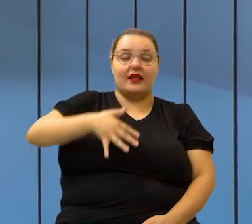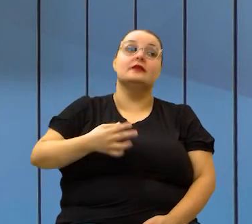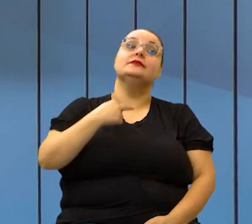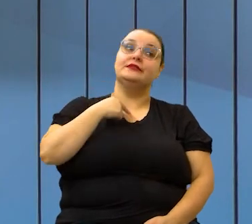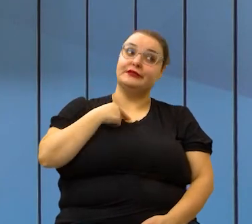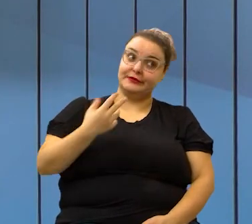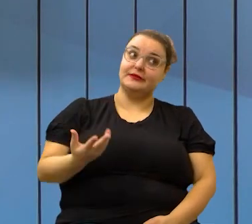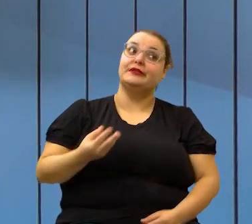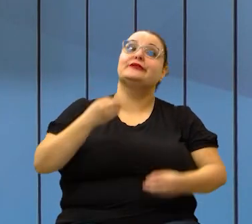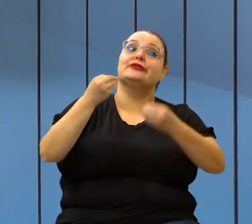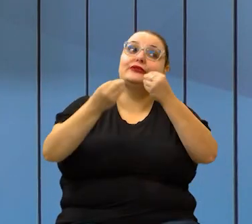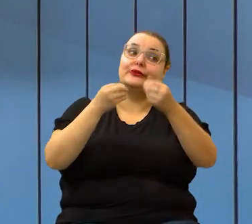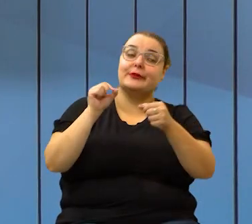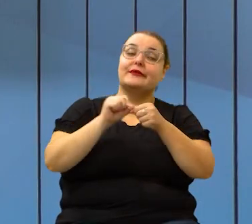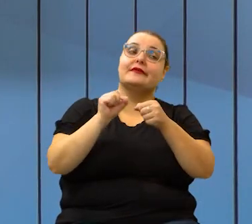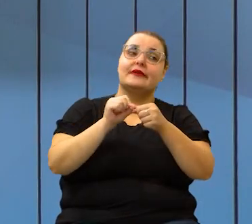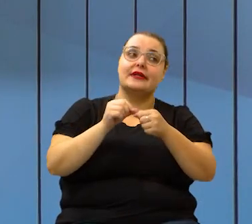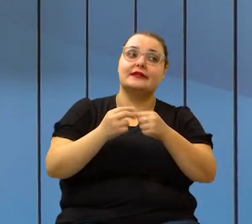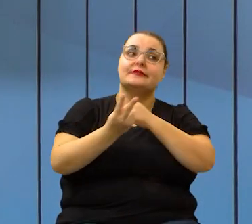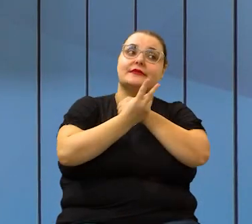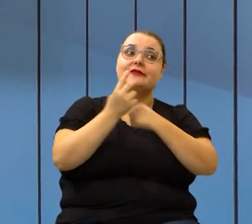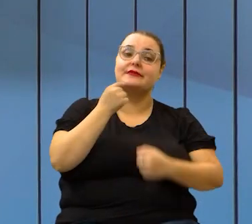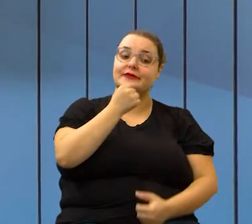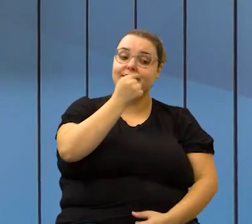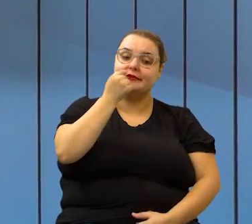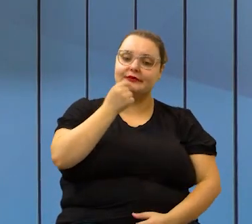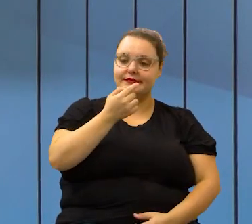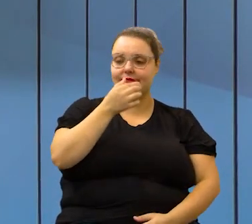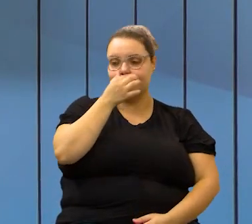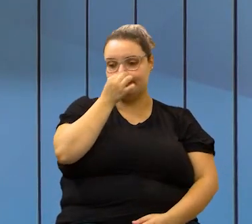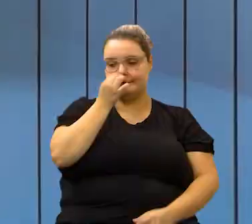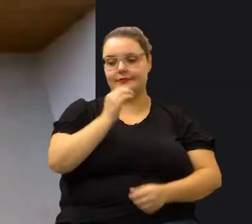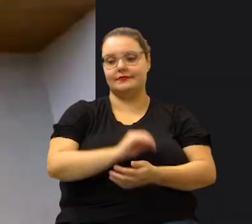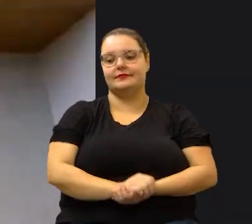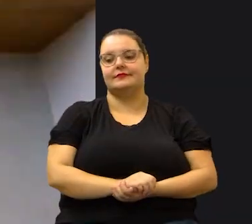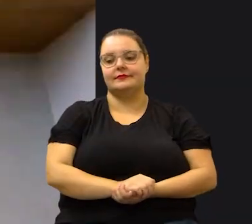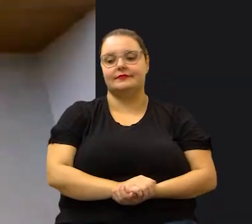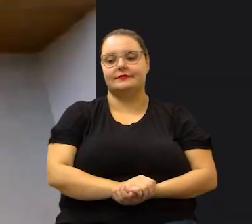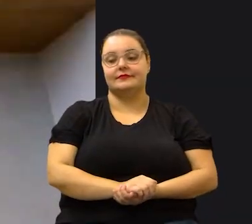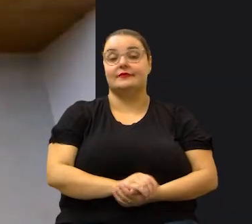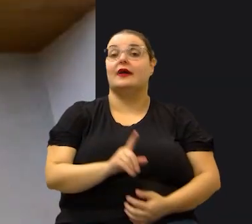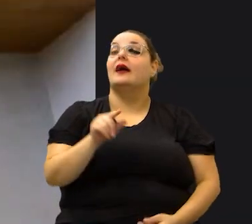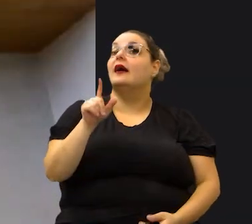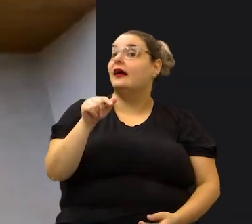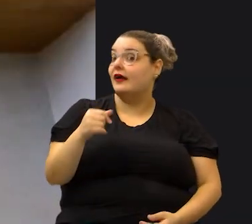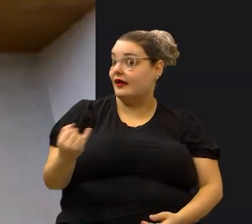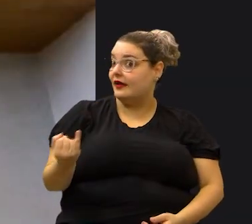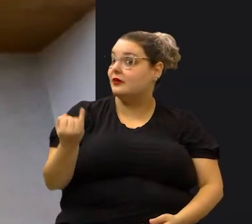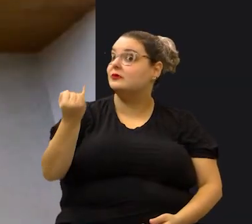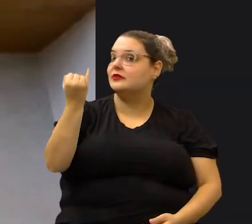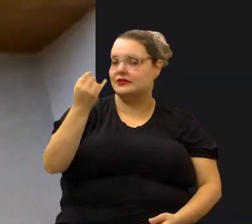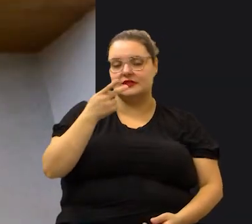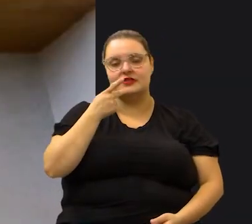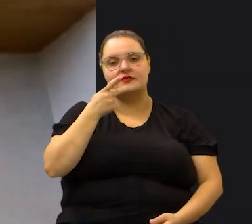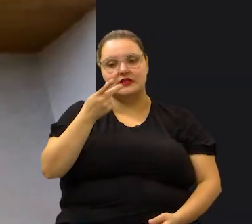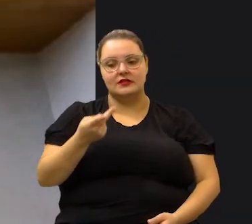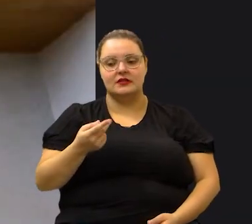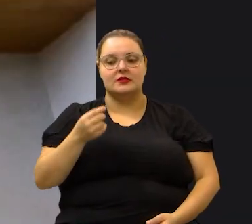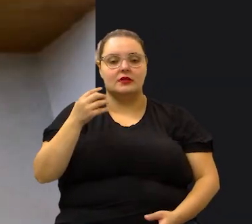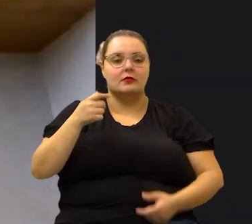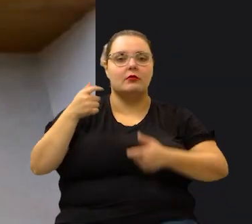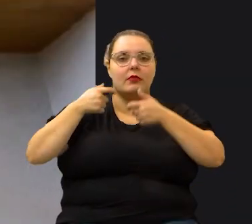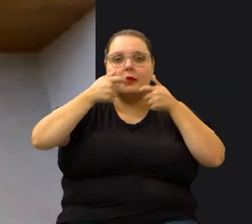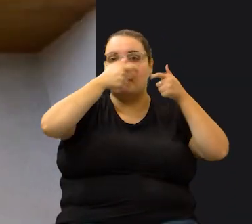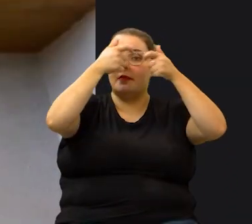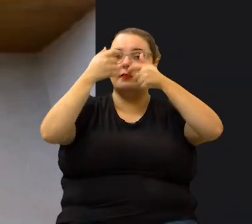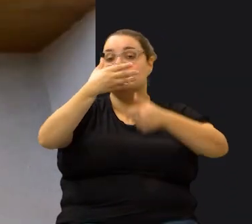puxar a pelinha, né? E como é que a gente faz aí para cuidar dessa parte? Foi uma coisa muito importante. A gente fala que tem algumas áreas